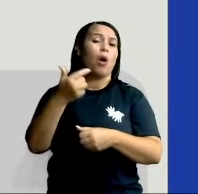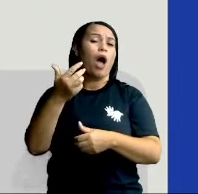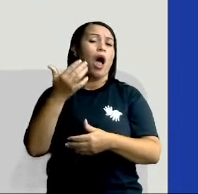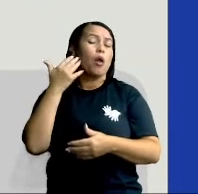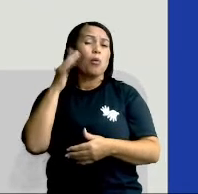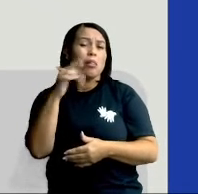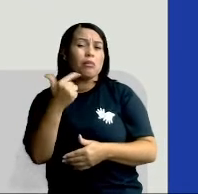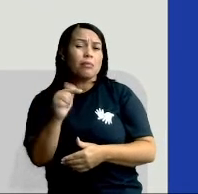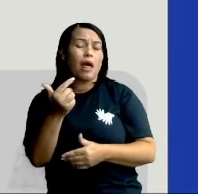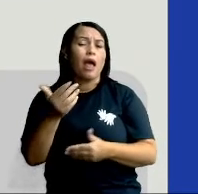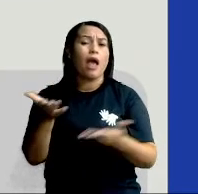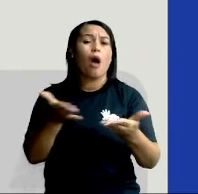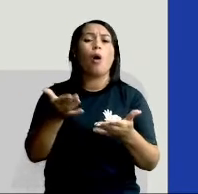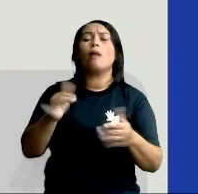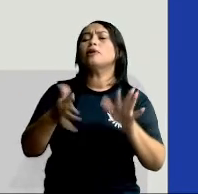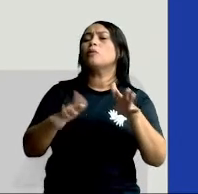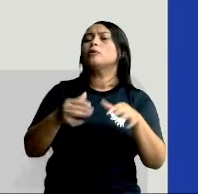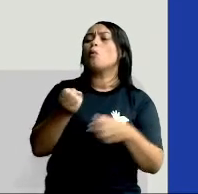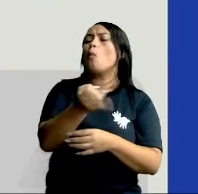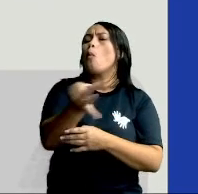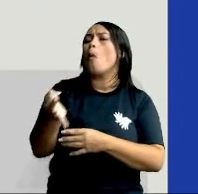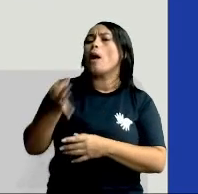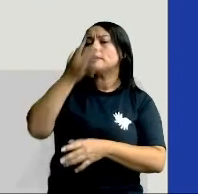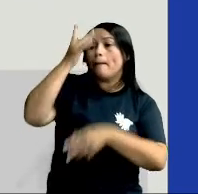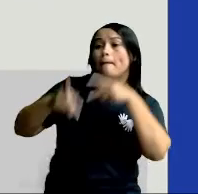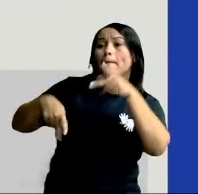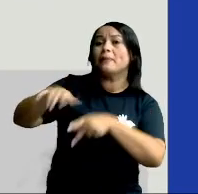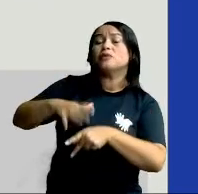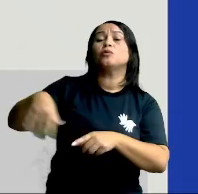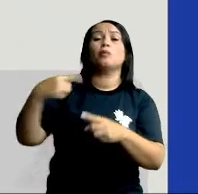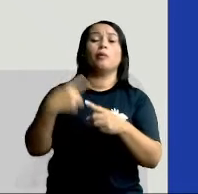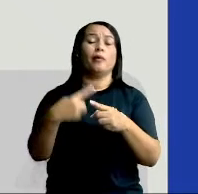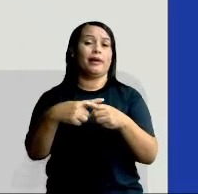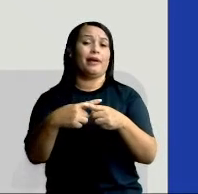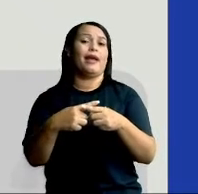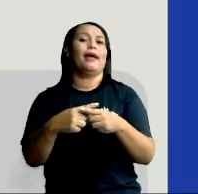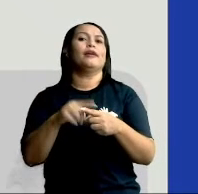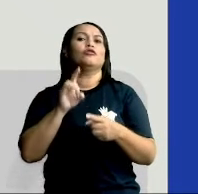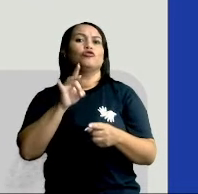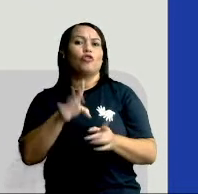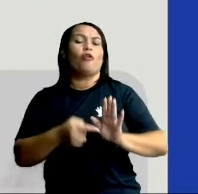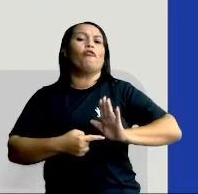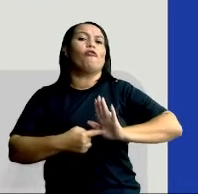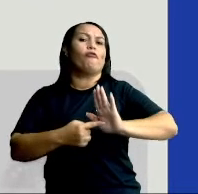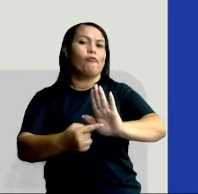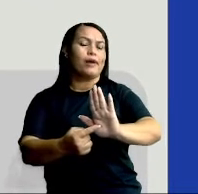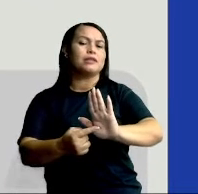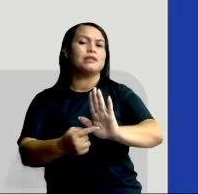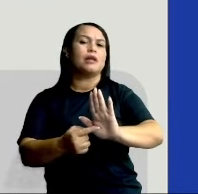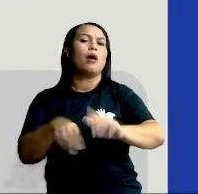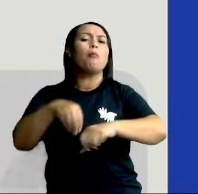de população, porque ela só vai ser publicada neste ano.